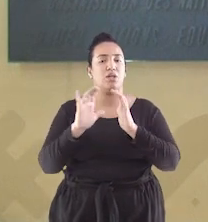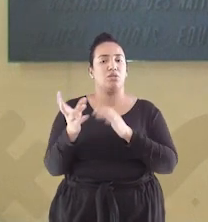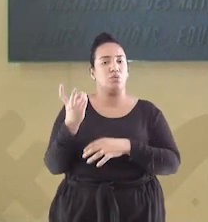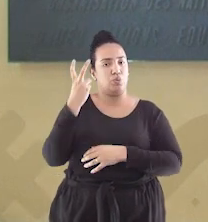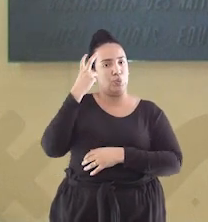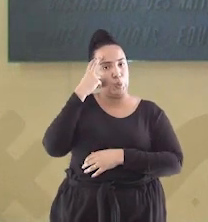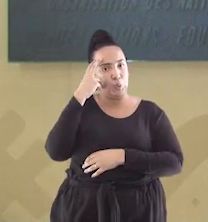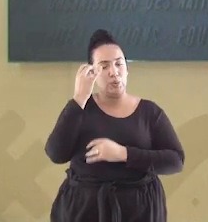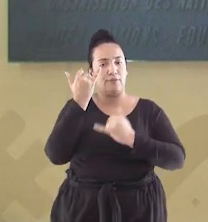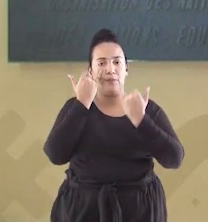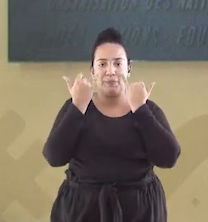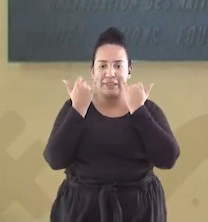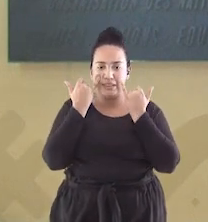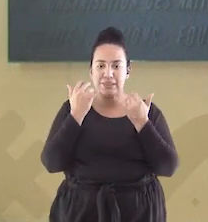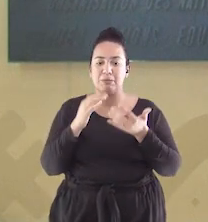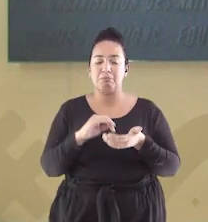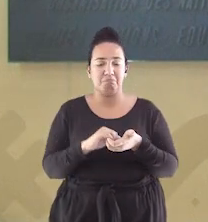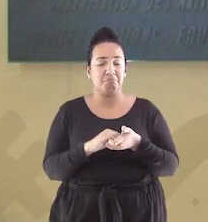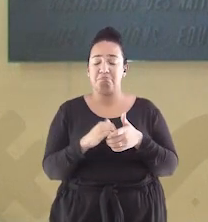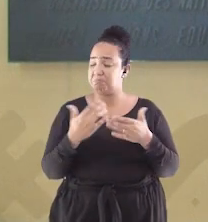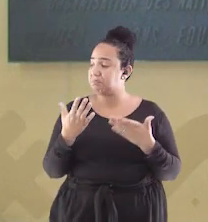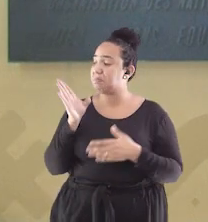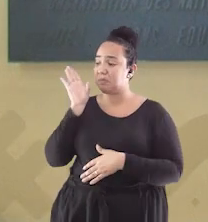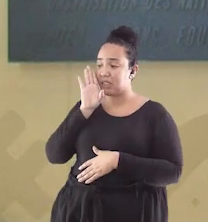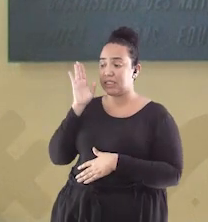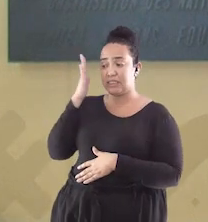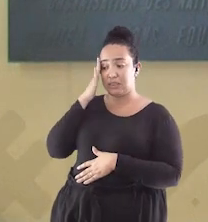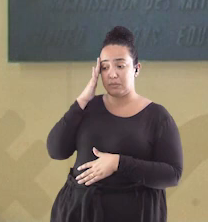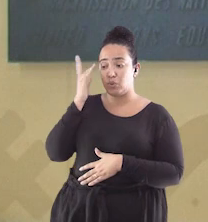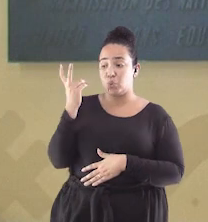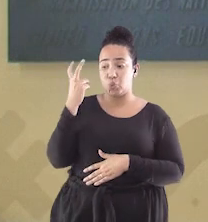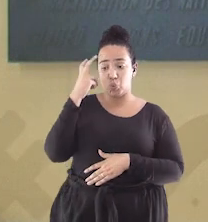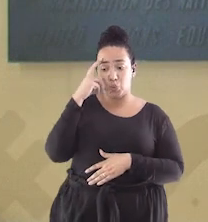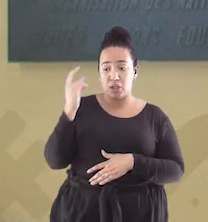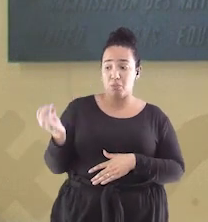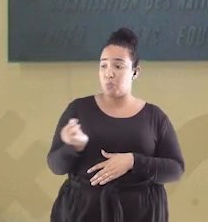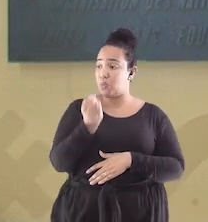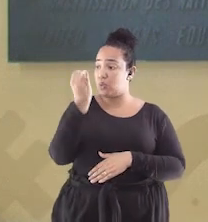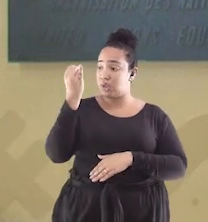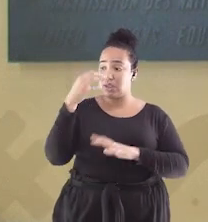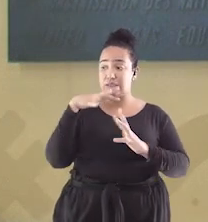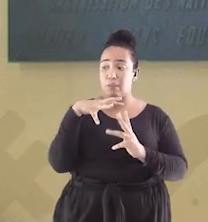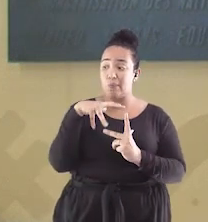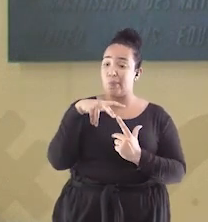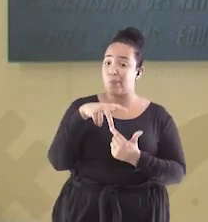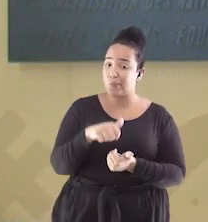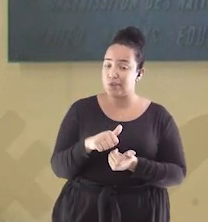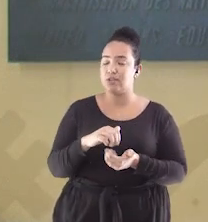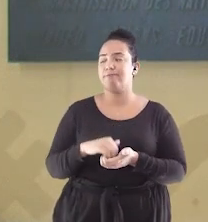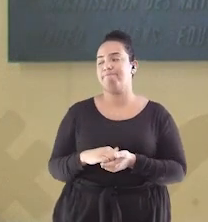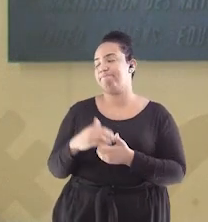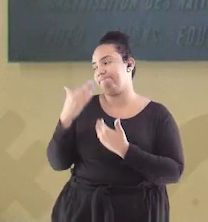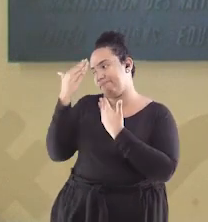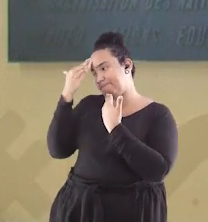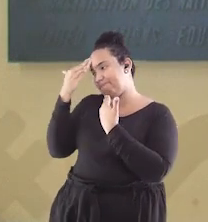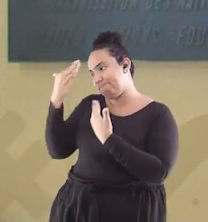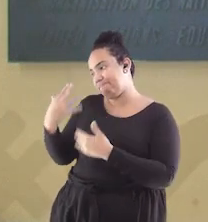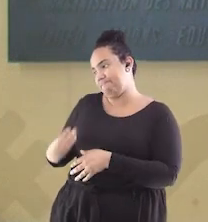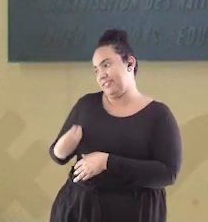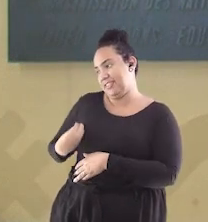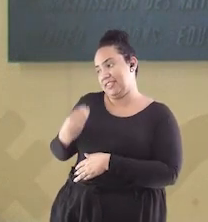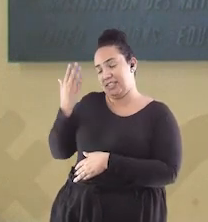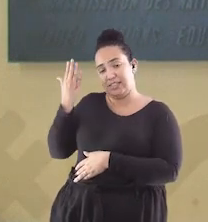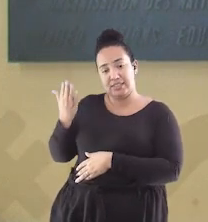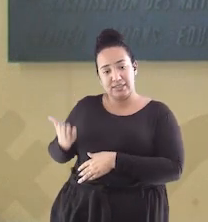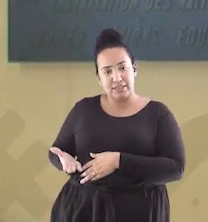informação. Nossa, que legal saber que a cultura tem importância também global, em vez de só local. Muito obrigado pela sua participação,